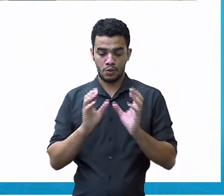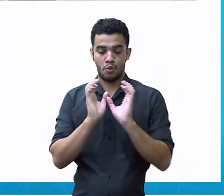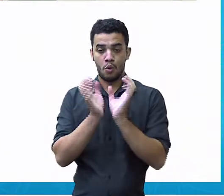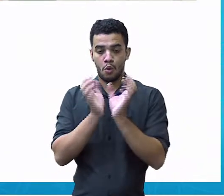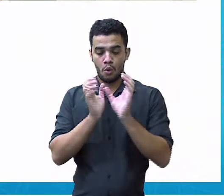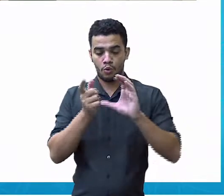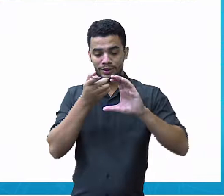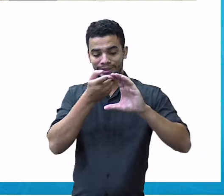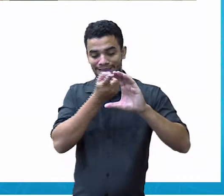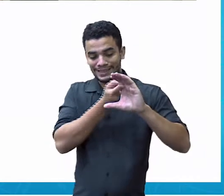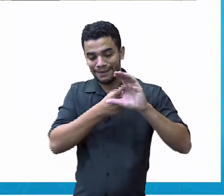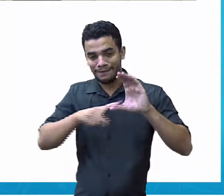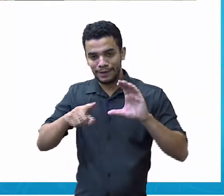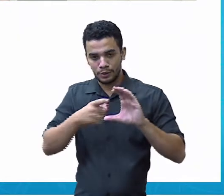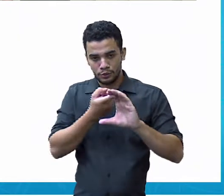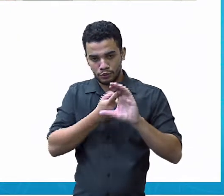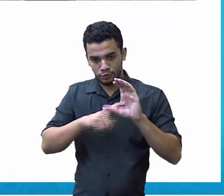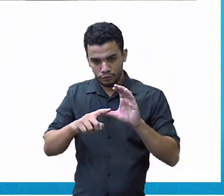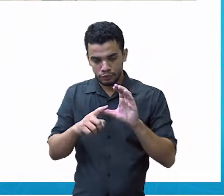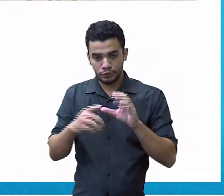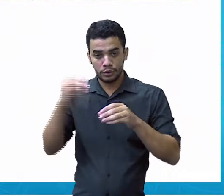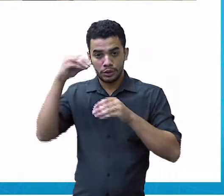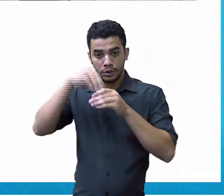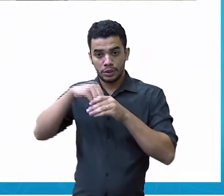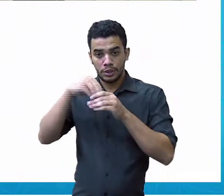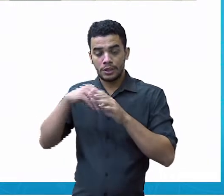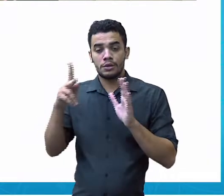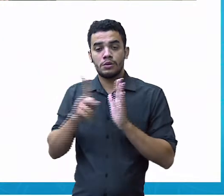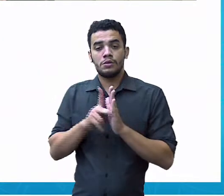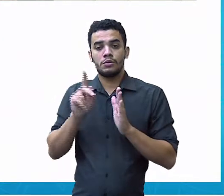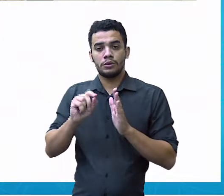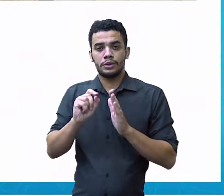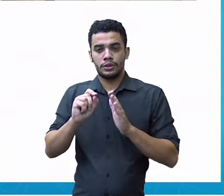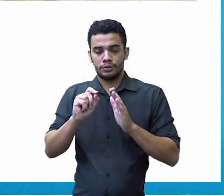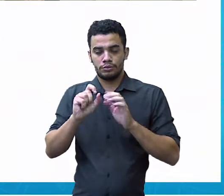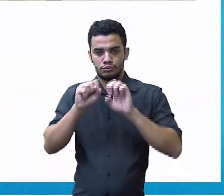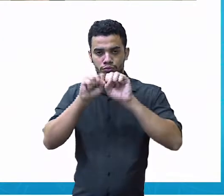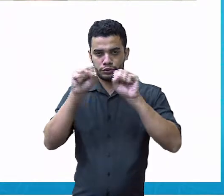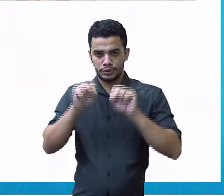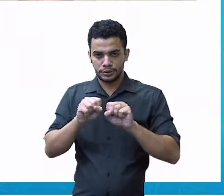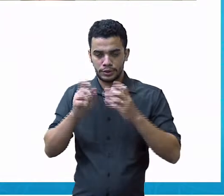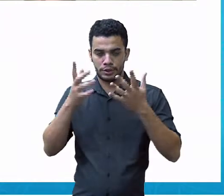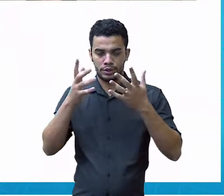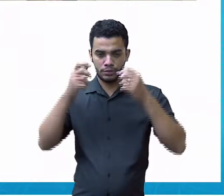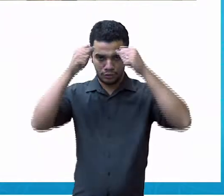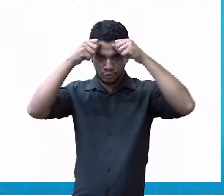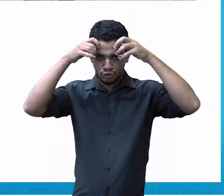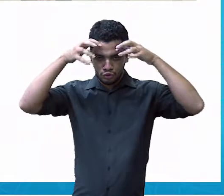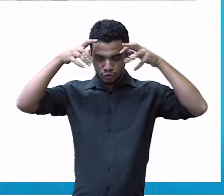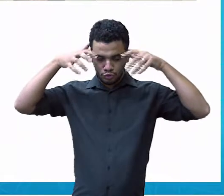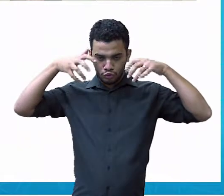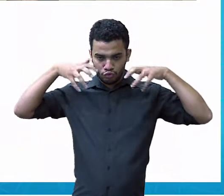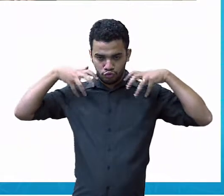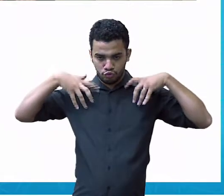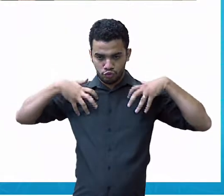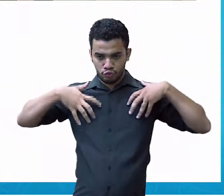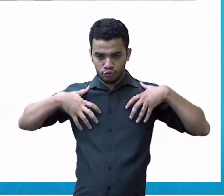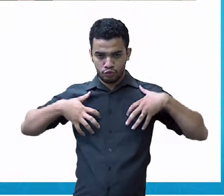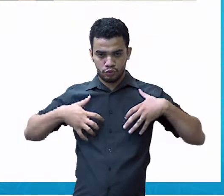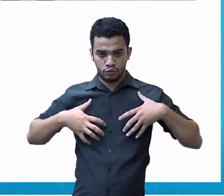central e está localizado dentro da caixa craniana, ou